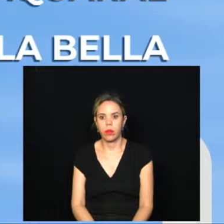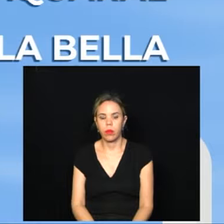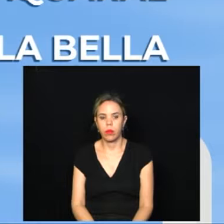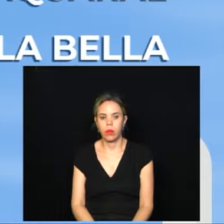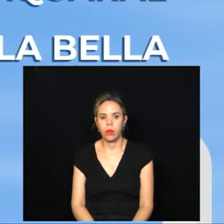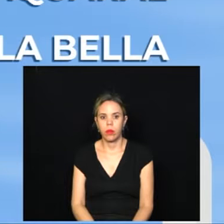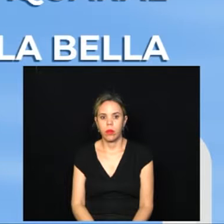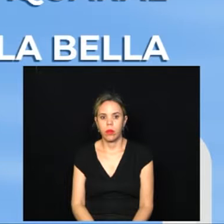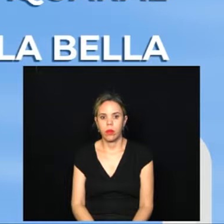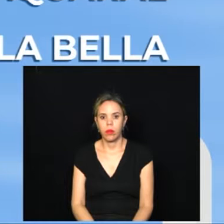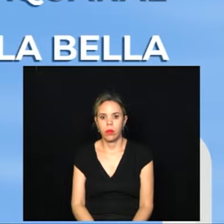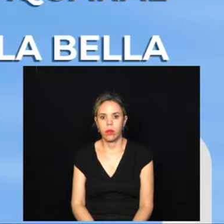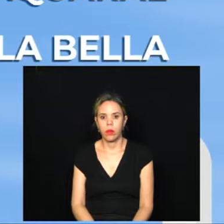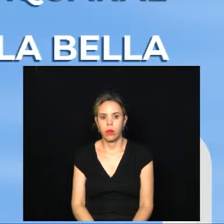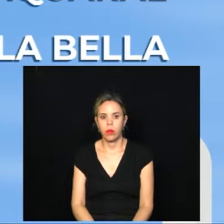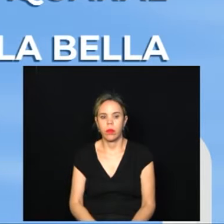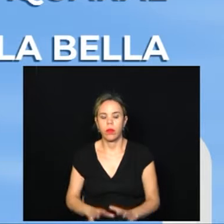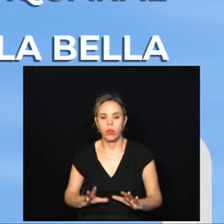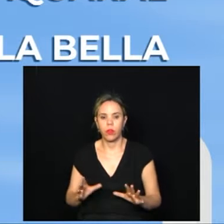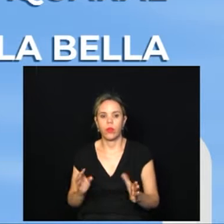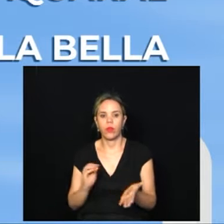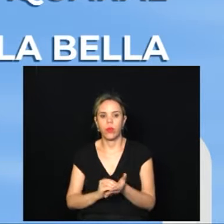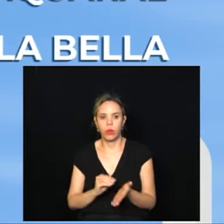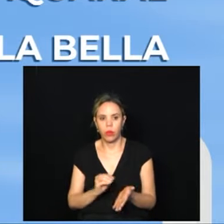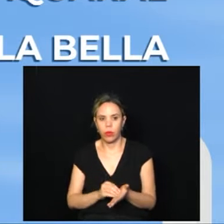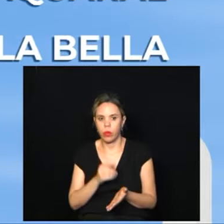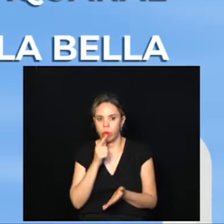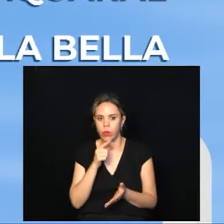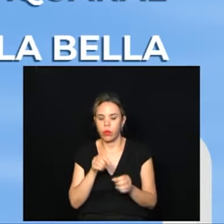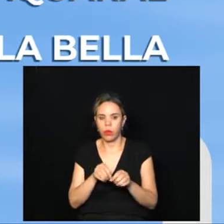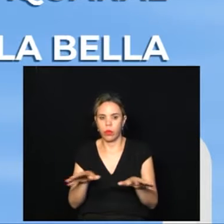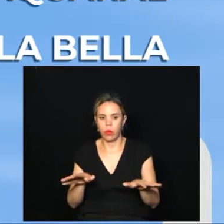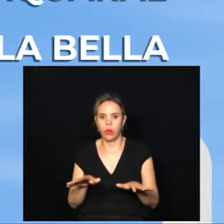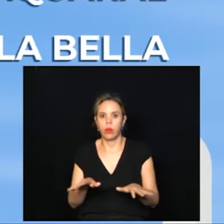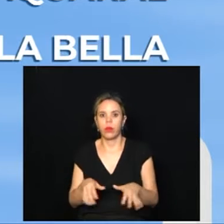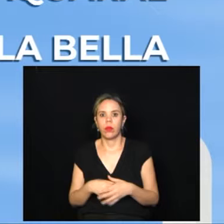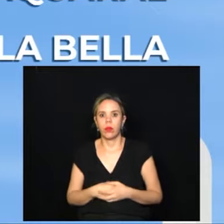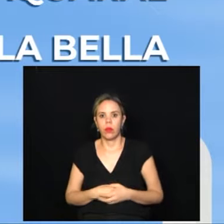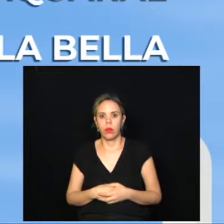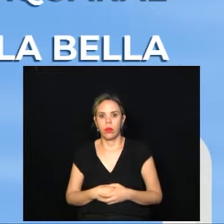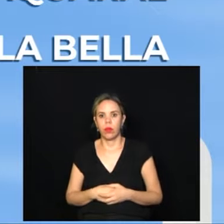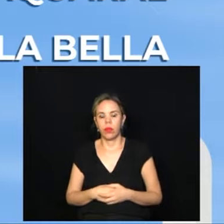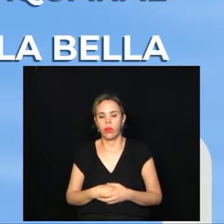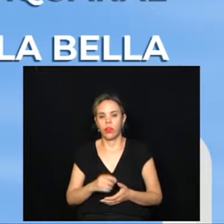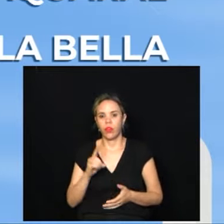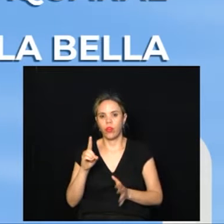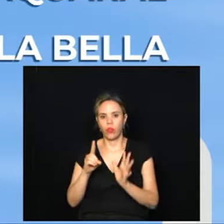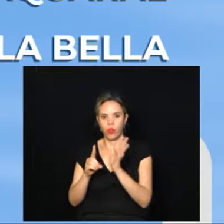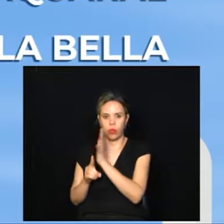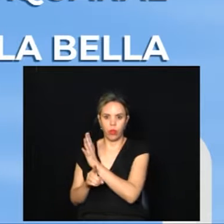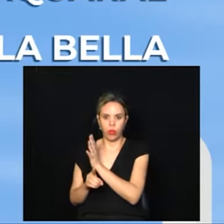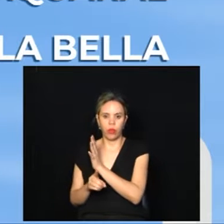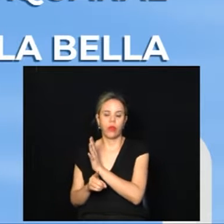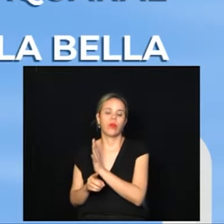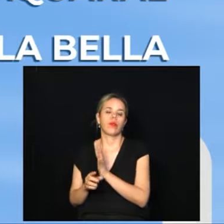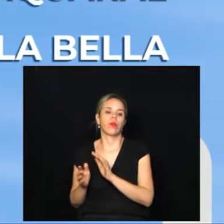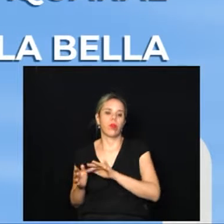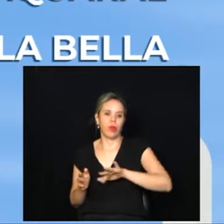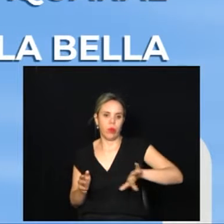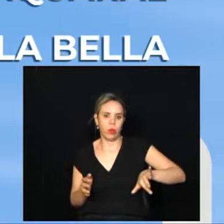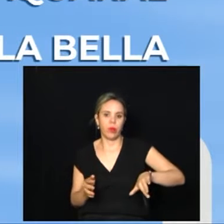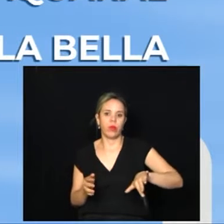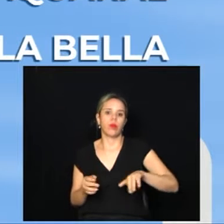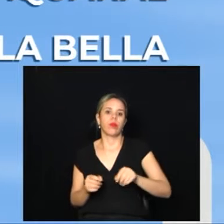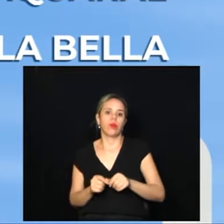Santa Cândida ficarão totalmente sem o fornecimento de água. E já à nossa direita da tela, esses bairros